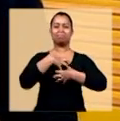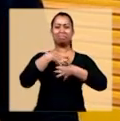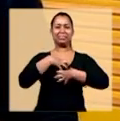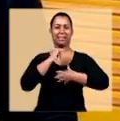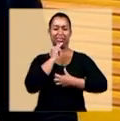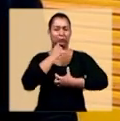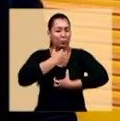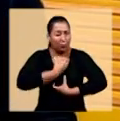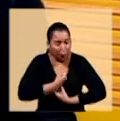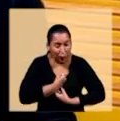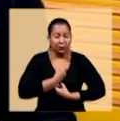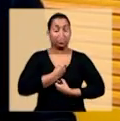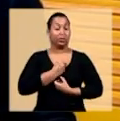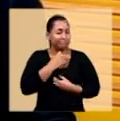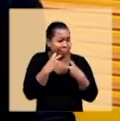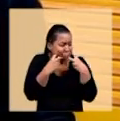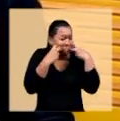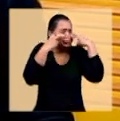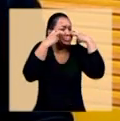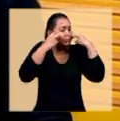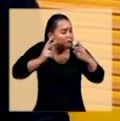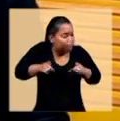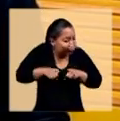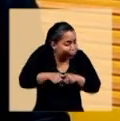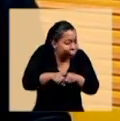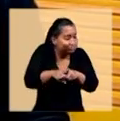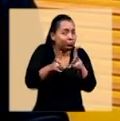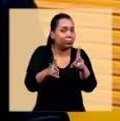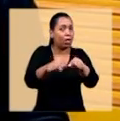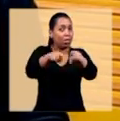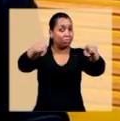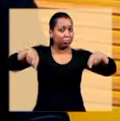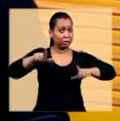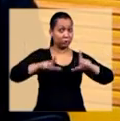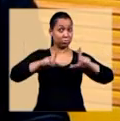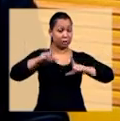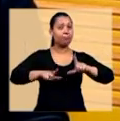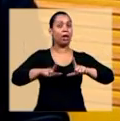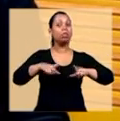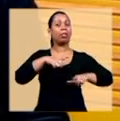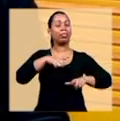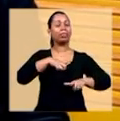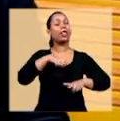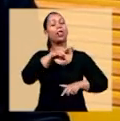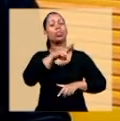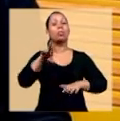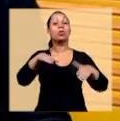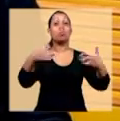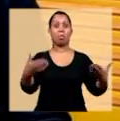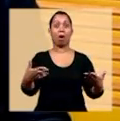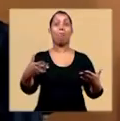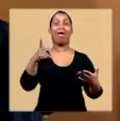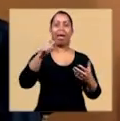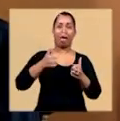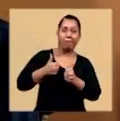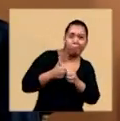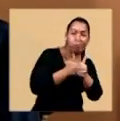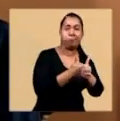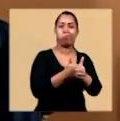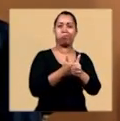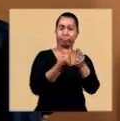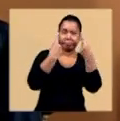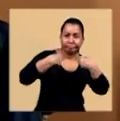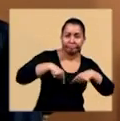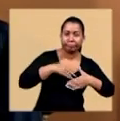Situações humilhantes e constrangedoras realizadas de forma repetitiva e prolongada no ambiente de trabalho têm nome: assédio moral. A prática